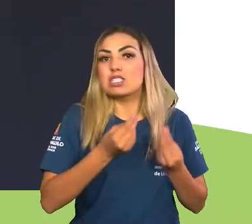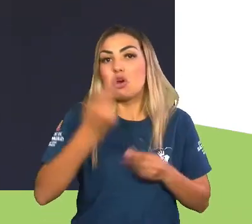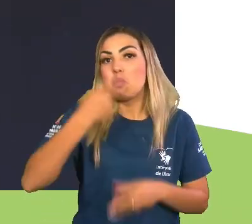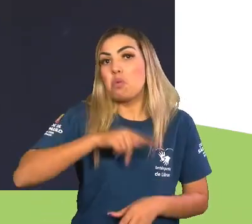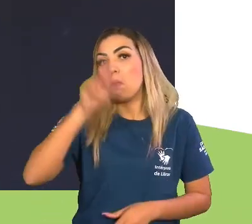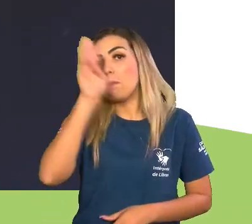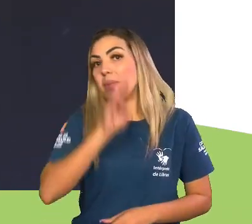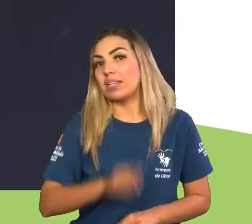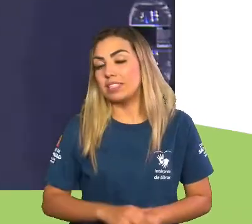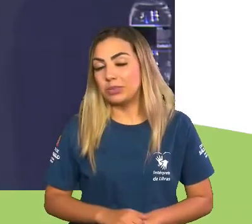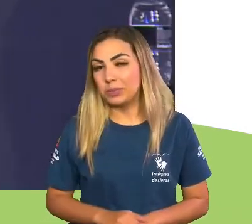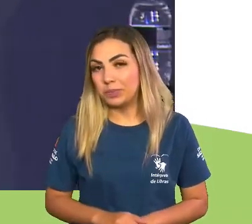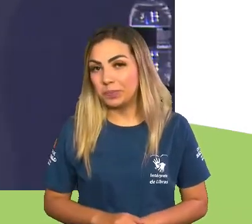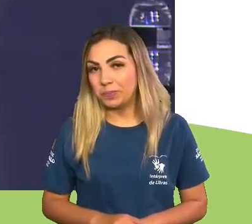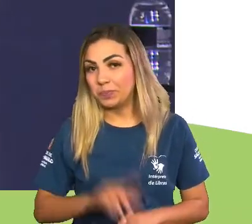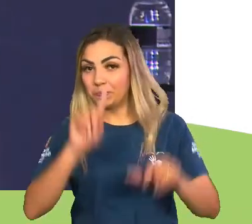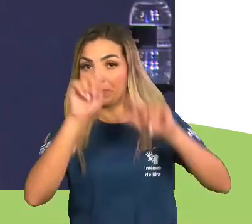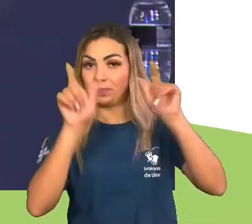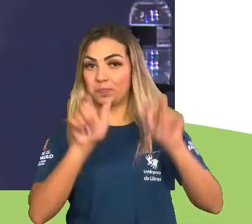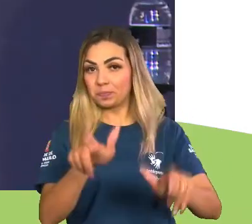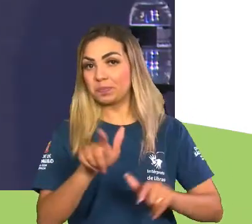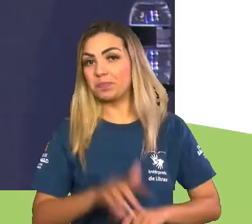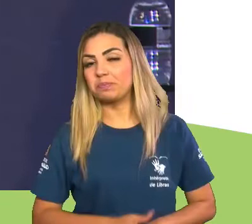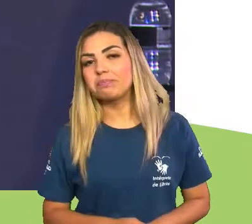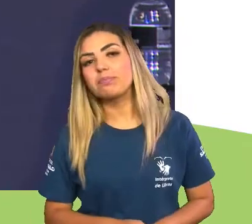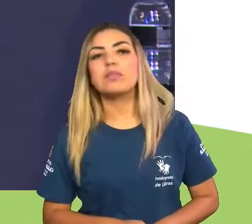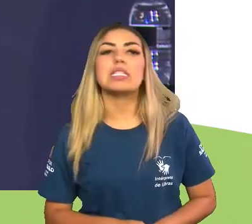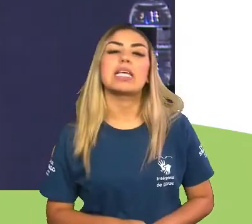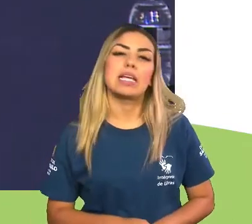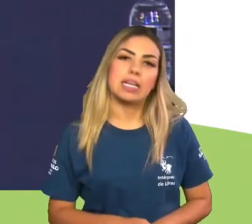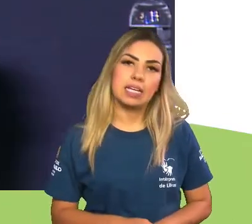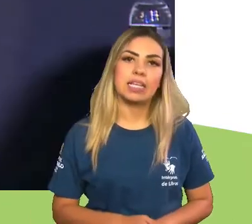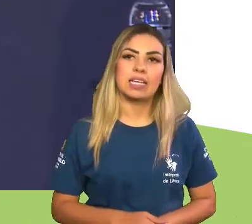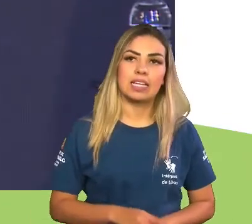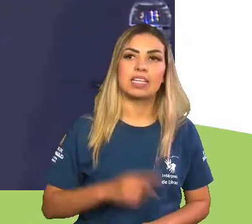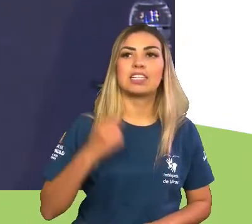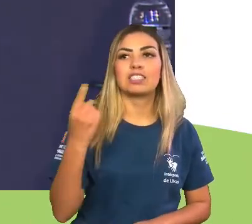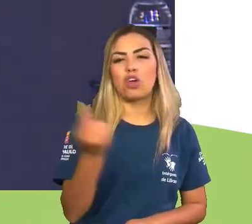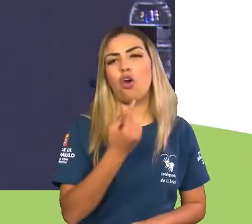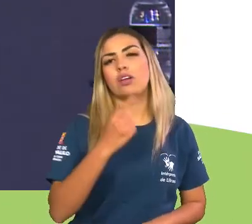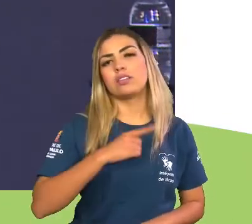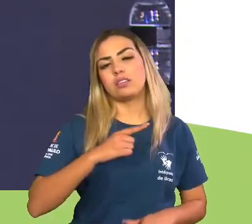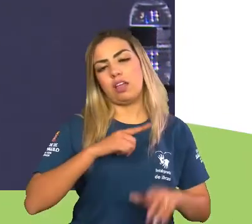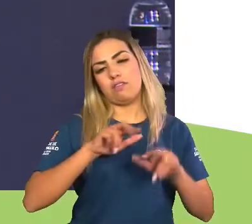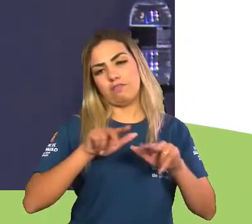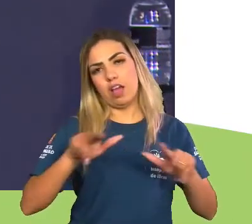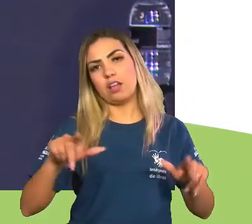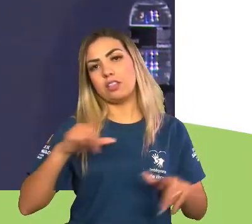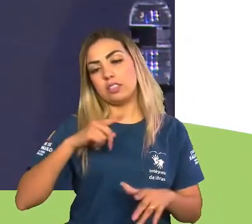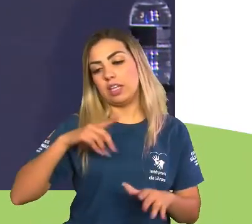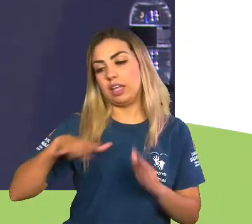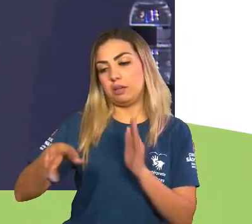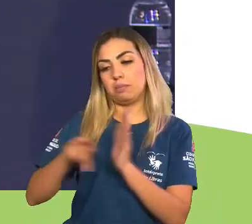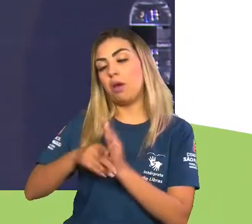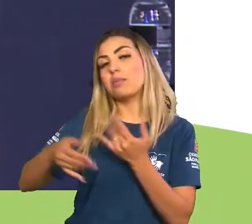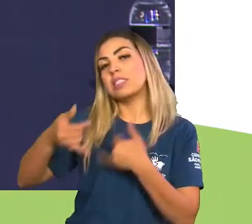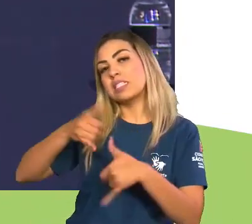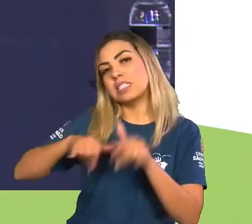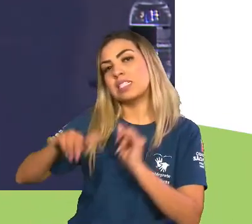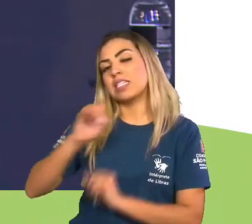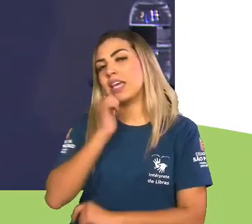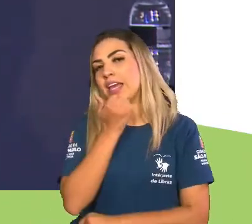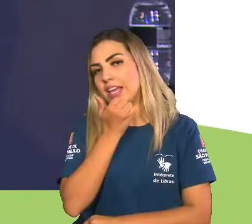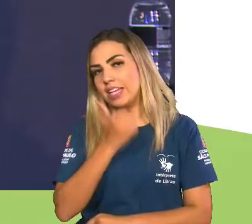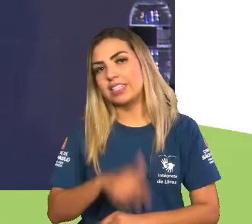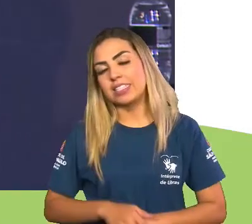Brasil? Eu acho que a gente tem... Tem vários pontos, né? Tem um ponto da ciência, que,